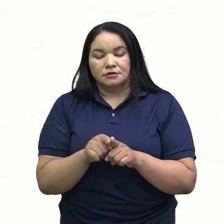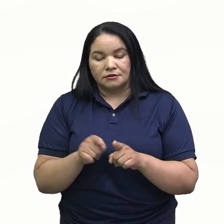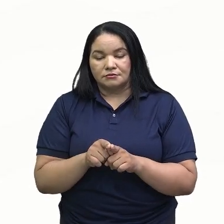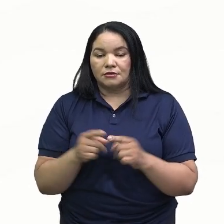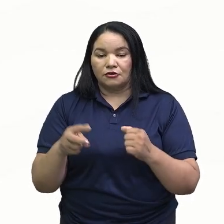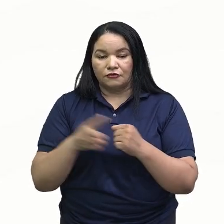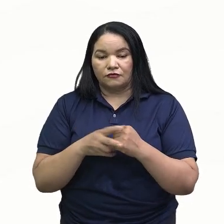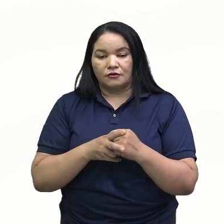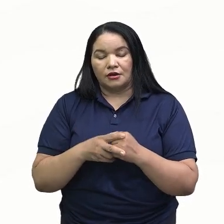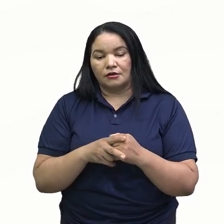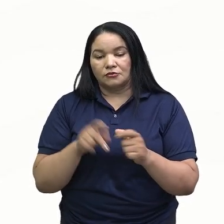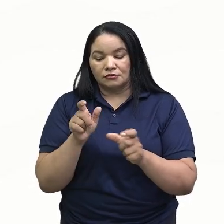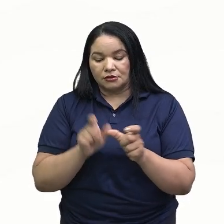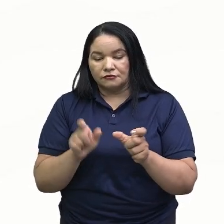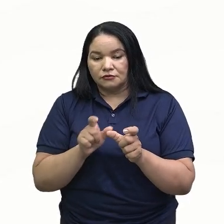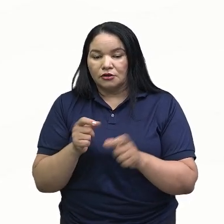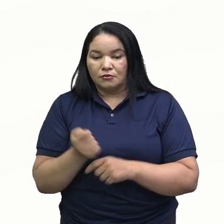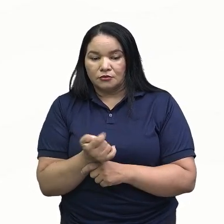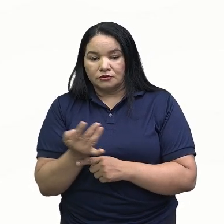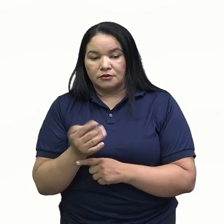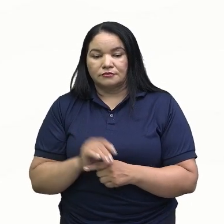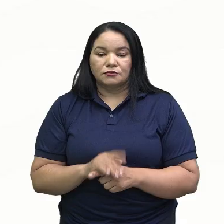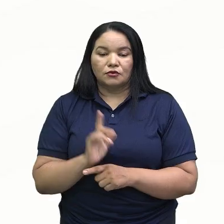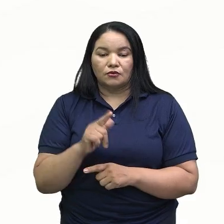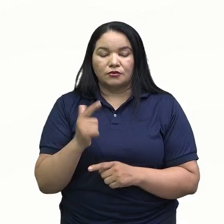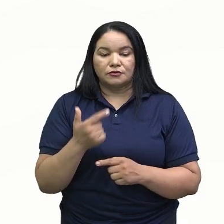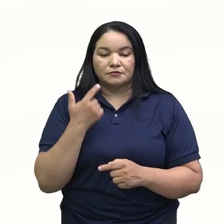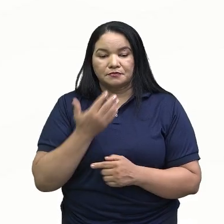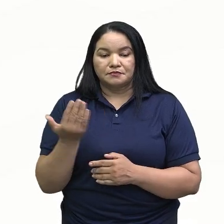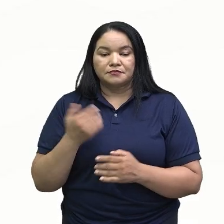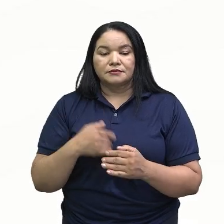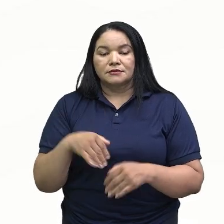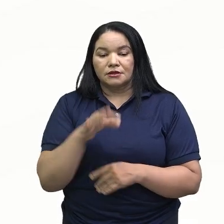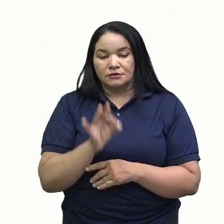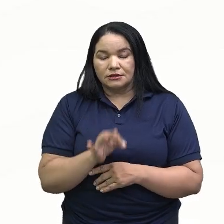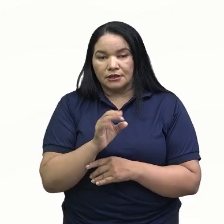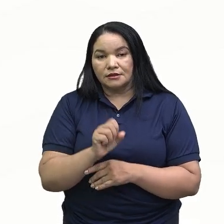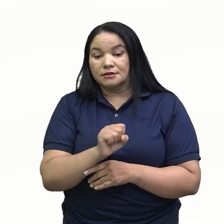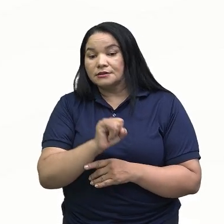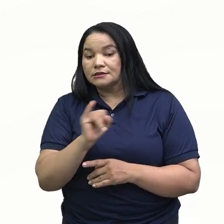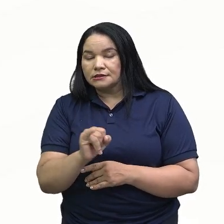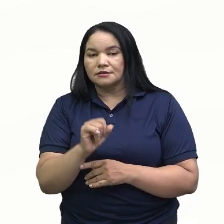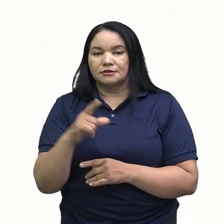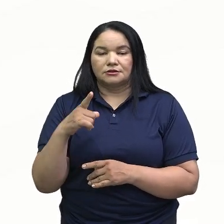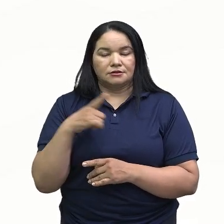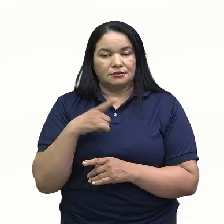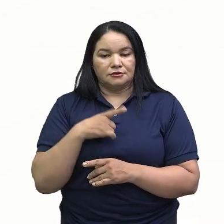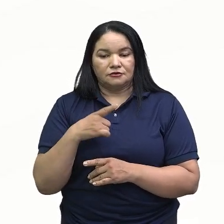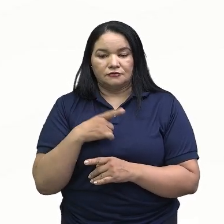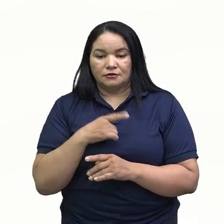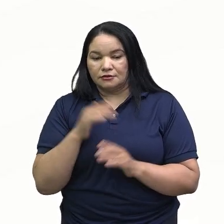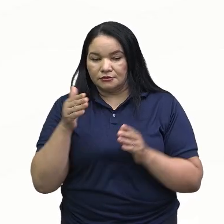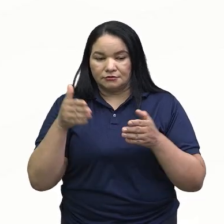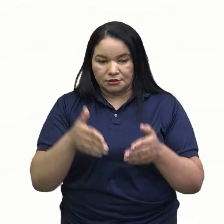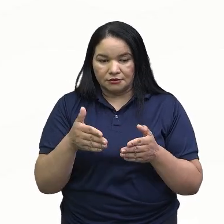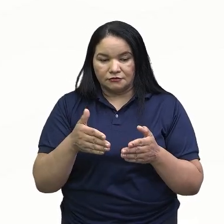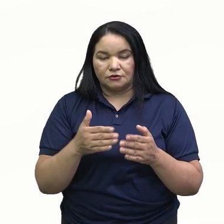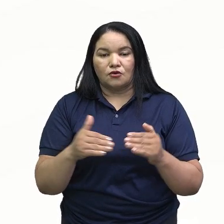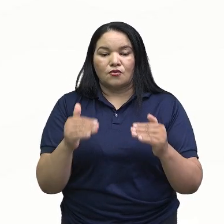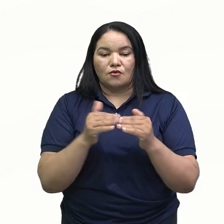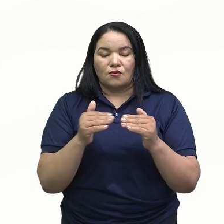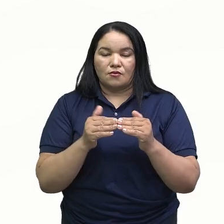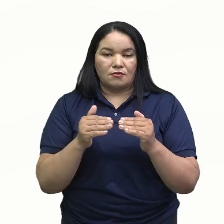pessoas. Perfeito? Porcentagem, se houver especificação, né? Concorda com ela.